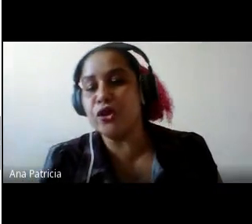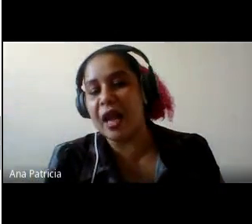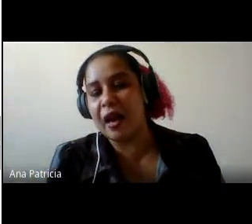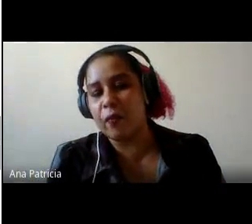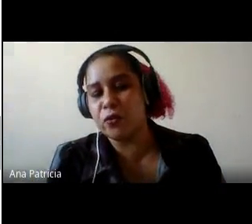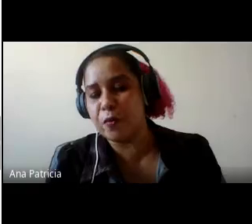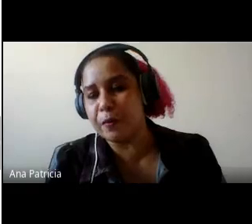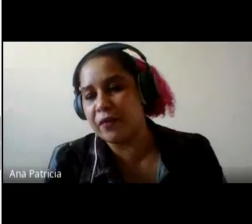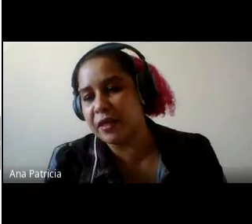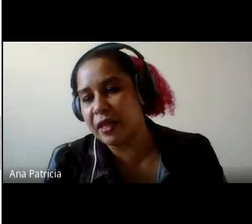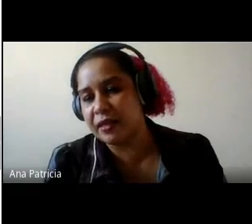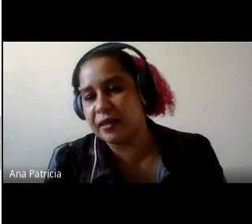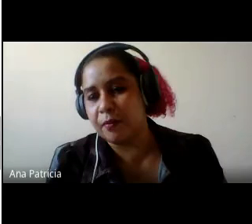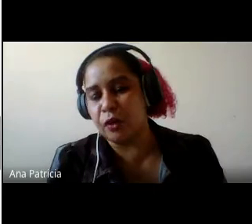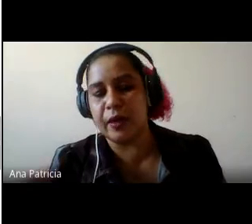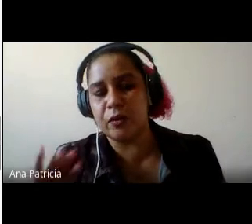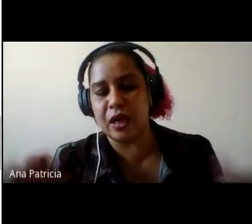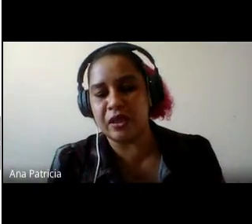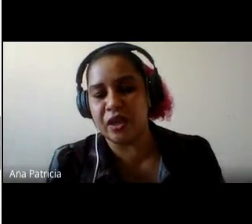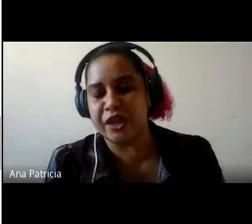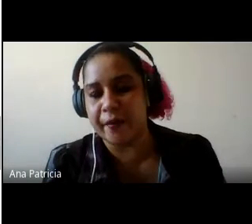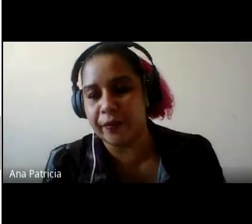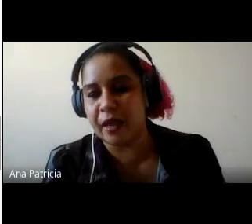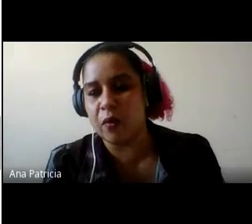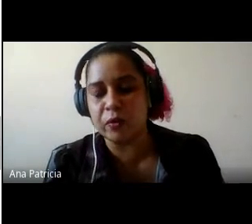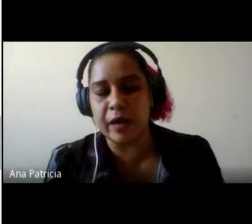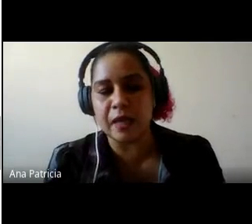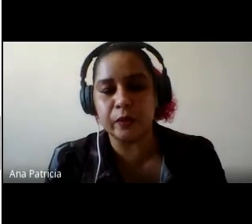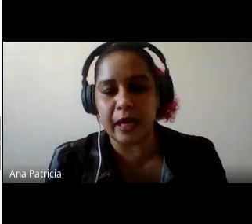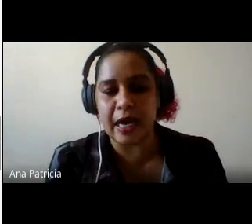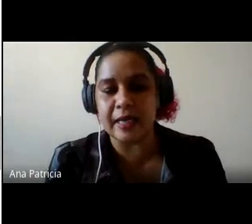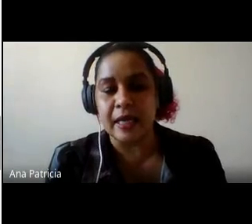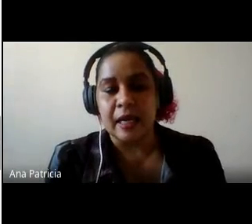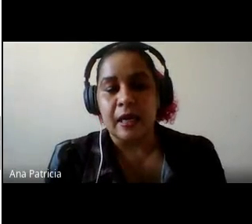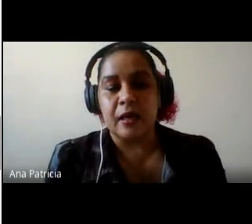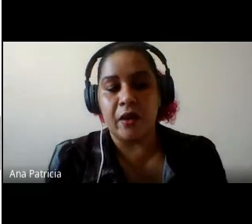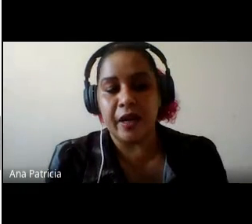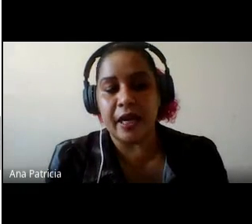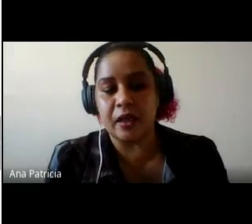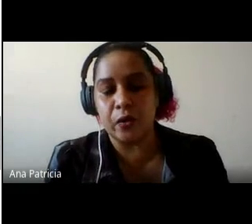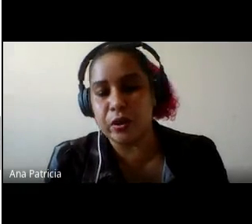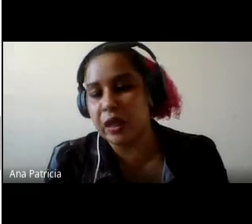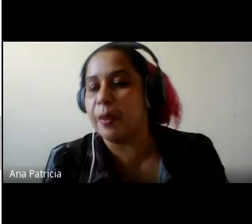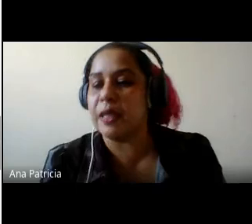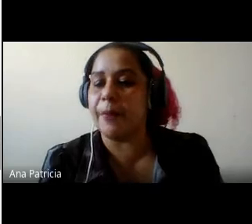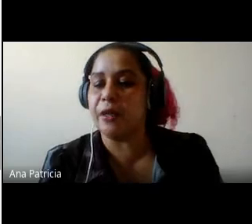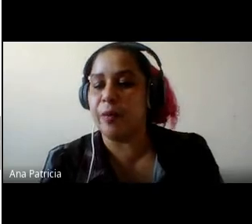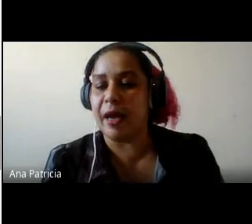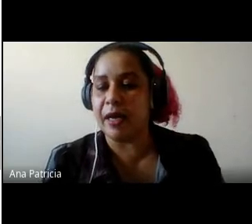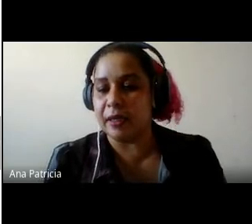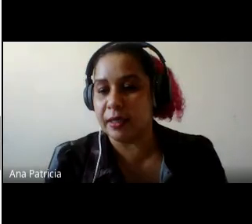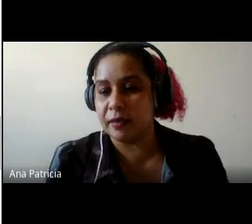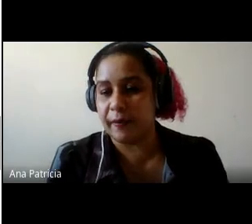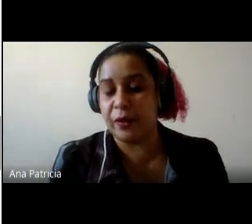Boto já alguns nomes para vocês. Boto aí no chat já. Tem alguns lugares muito legais que oferecem curso de Libras a preços